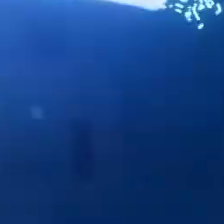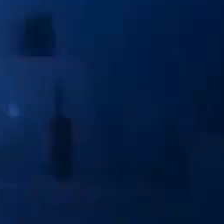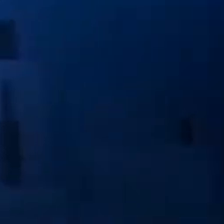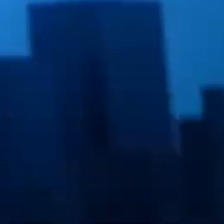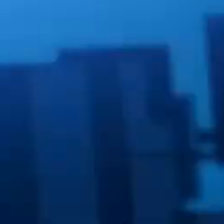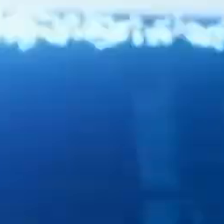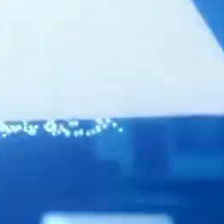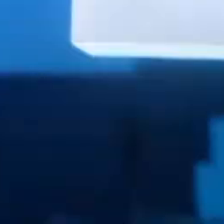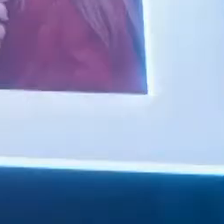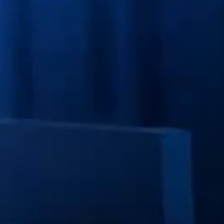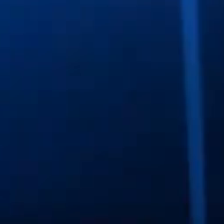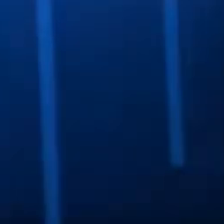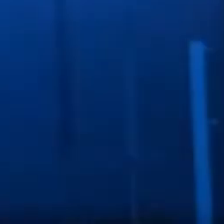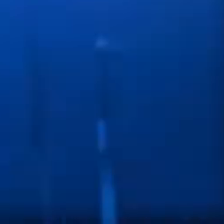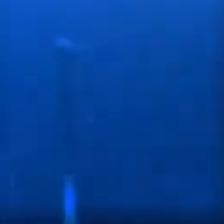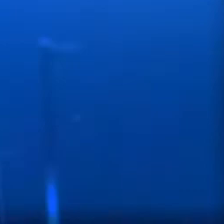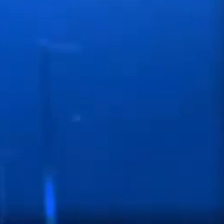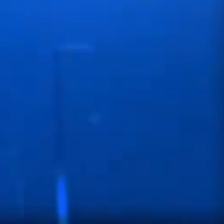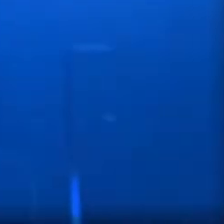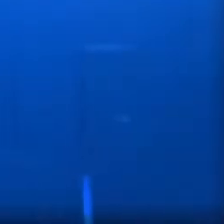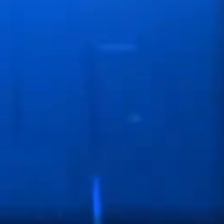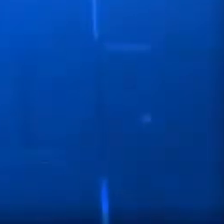E aí